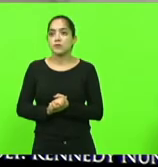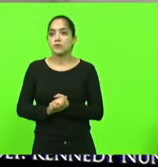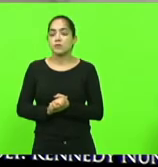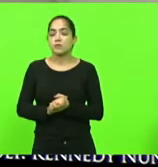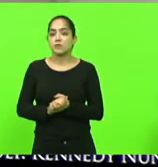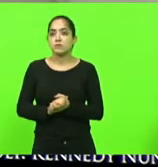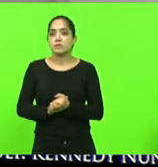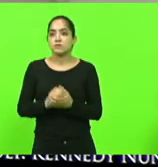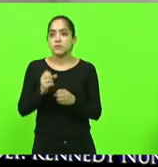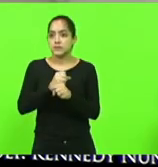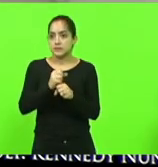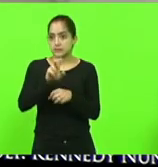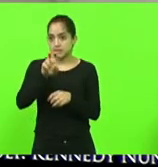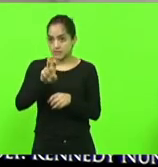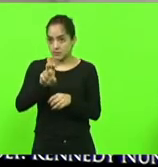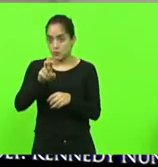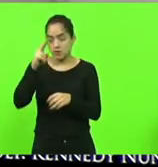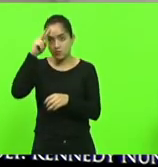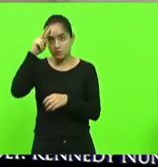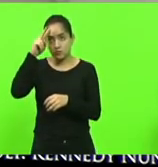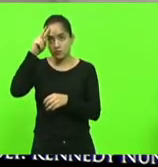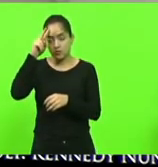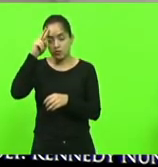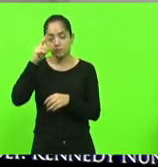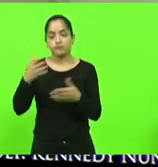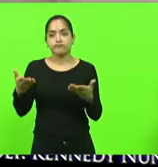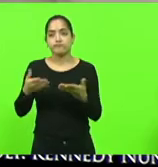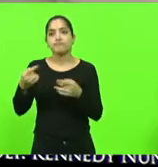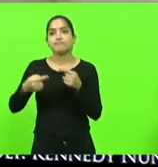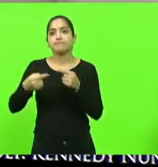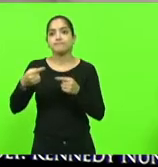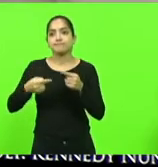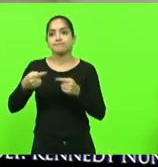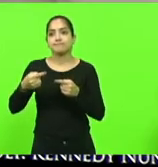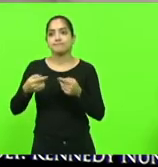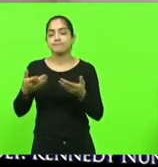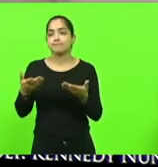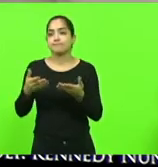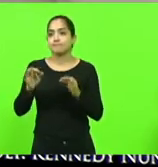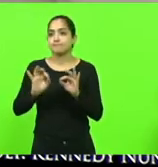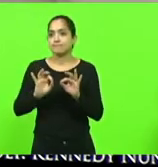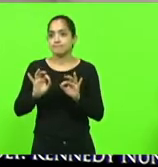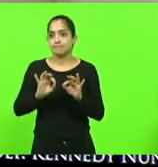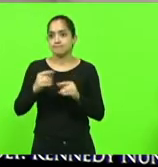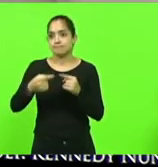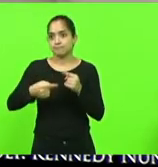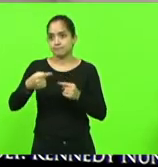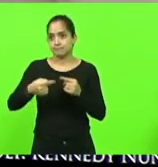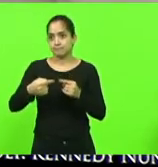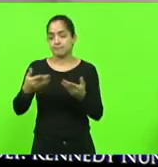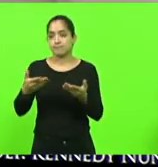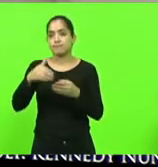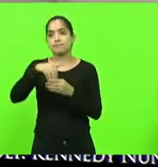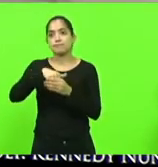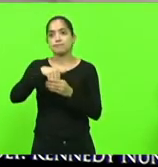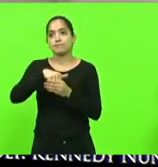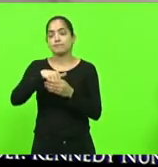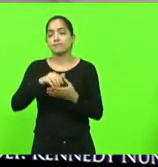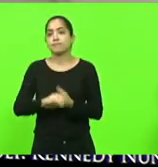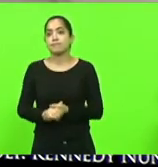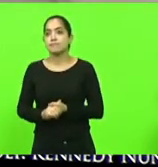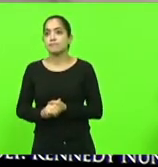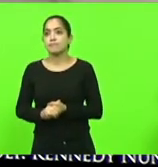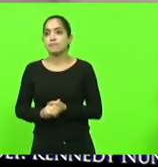cinco anos de história. Em discussão. Não havendo quem queira discutir. Em votação. Deputados que aprovam, permaneçam como se encontram.